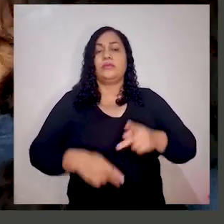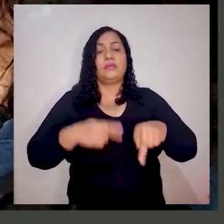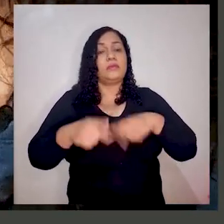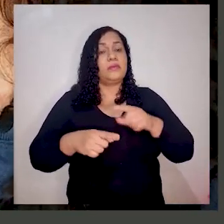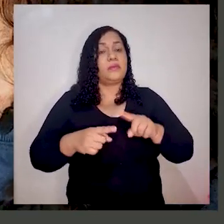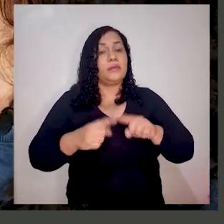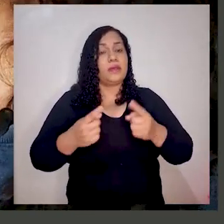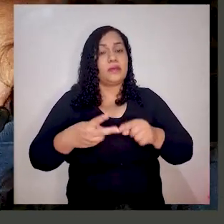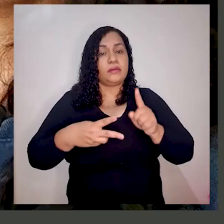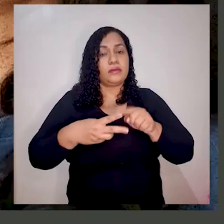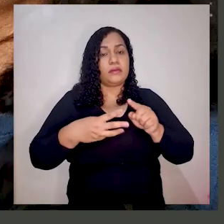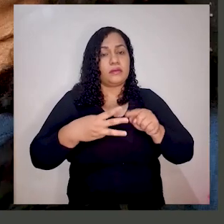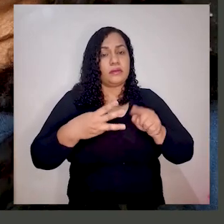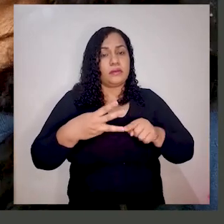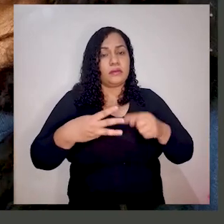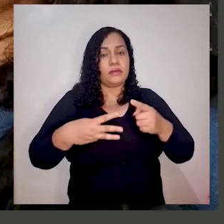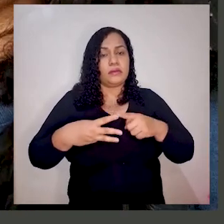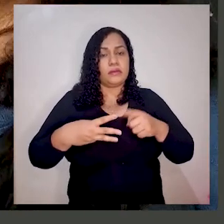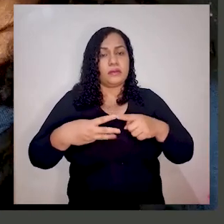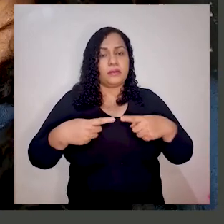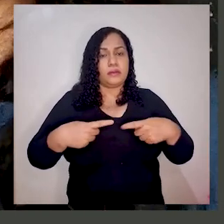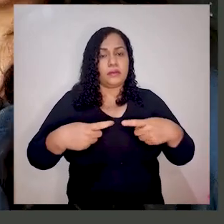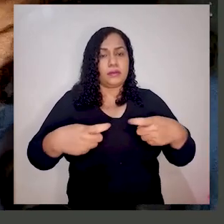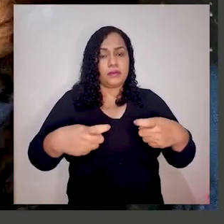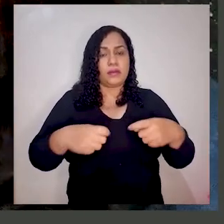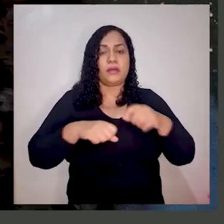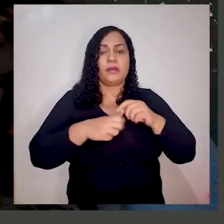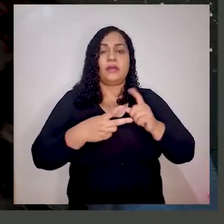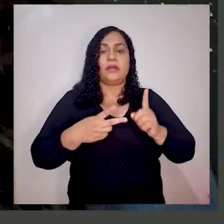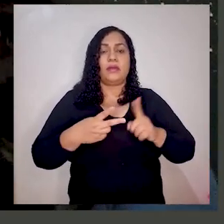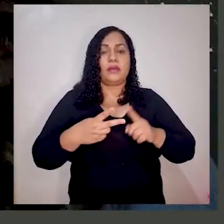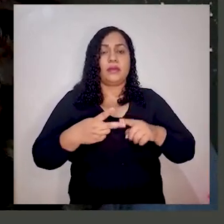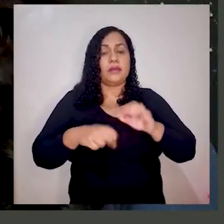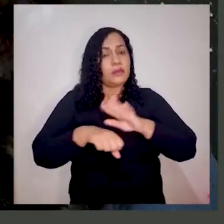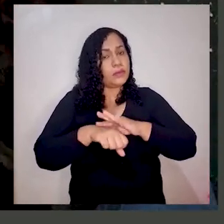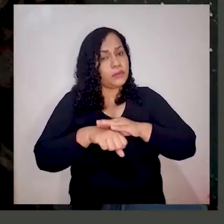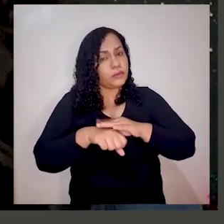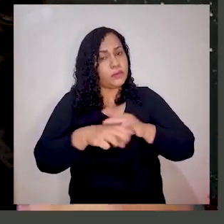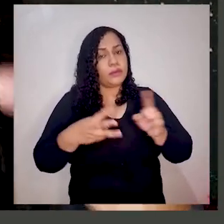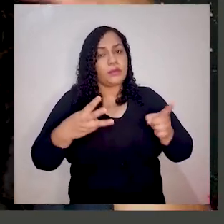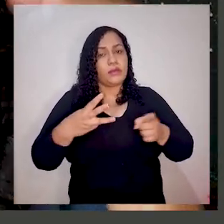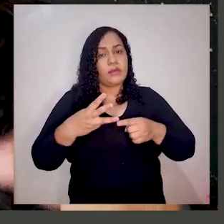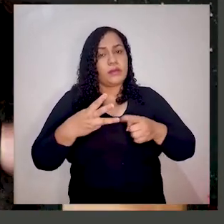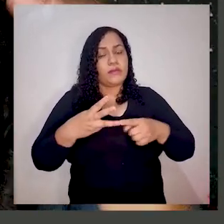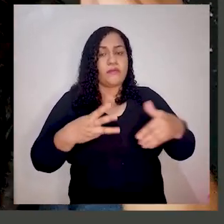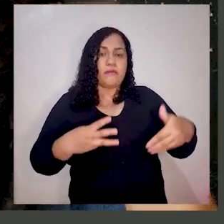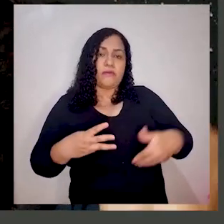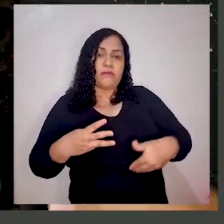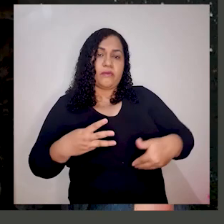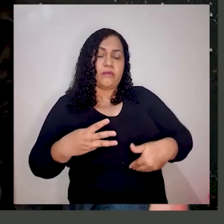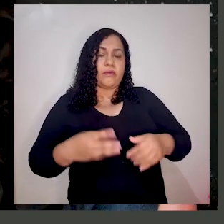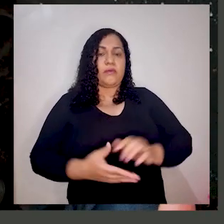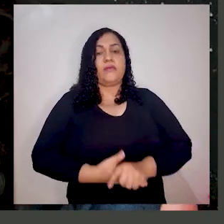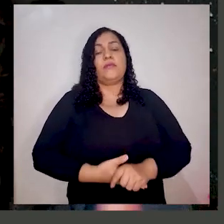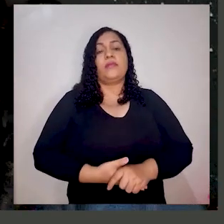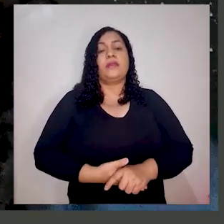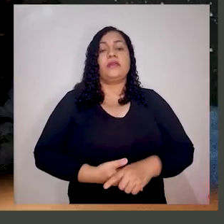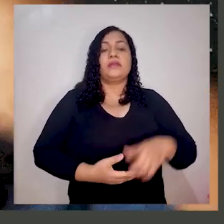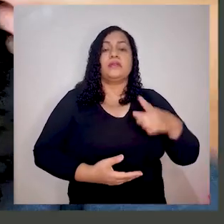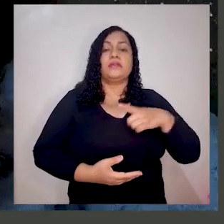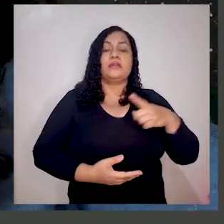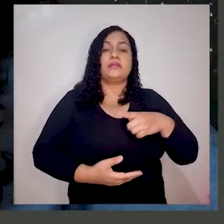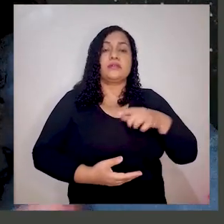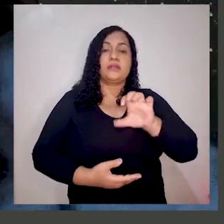guerras, doenças e fome. Então esses 3 parâmetros aqui faziam com que houvesse um certo equilíbrio,